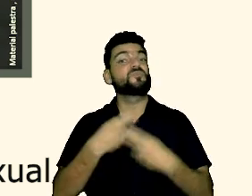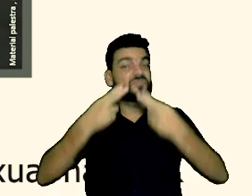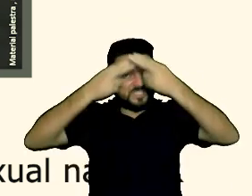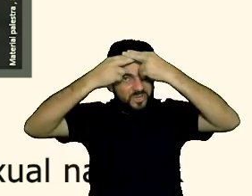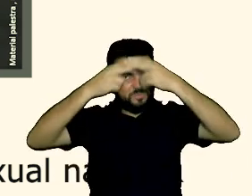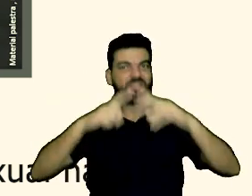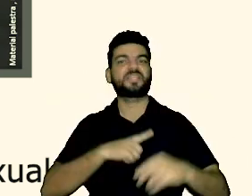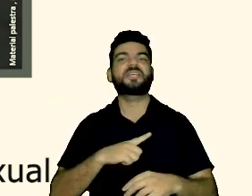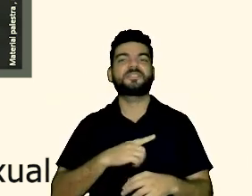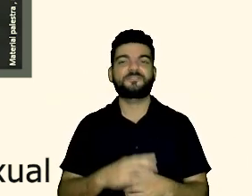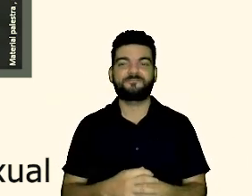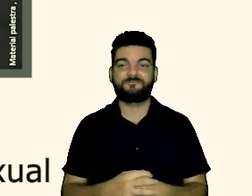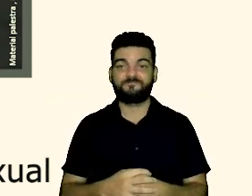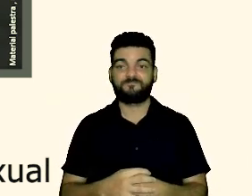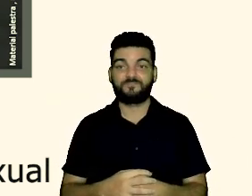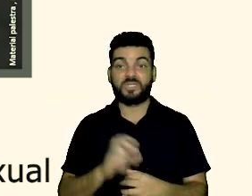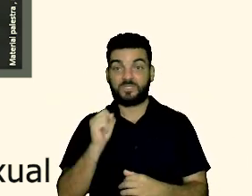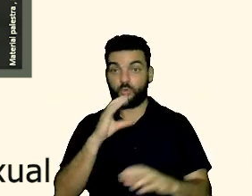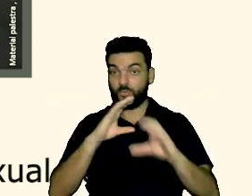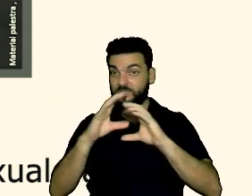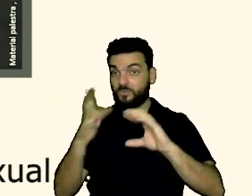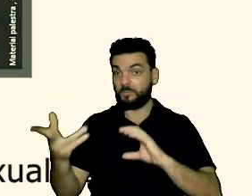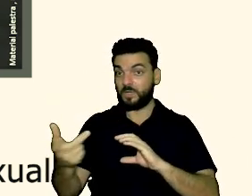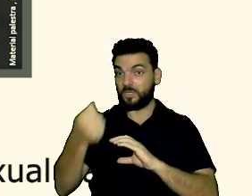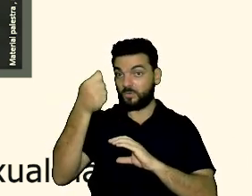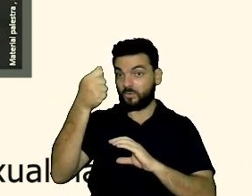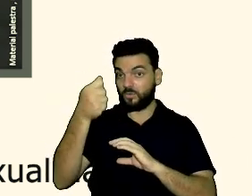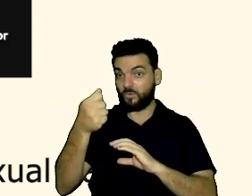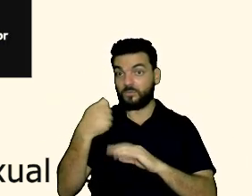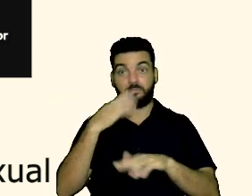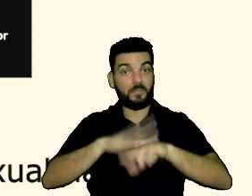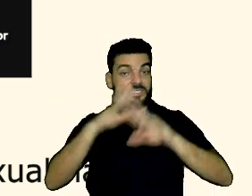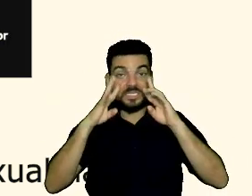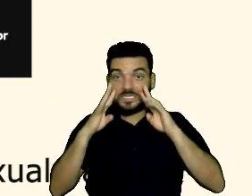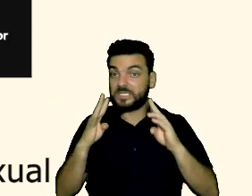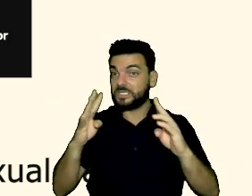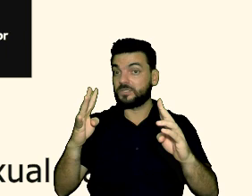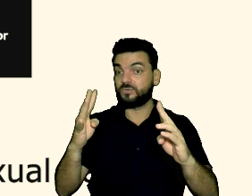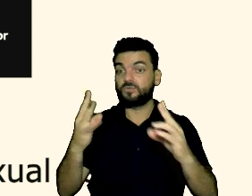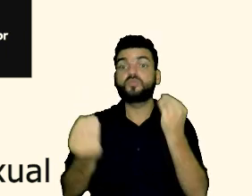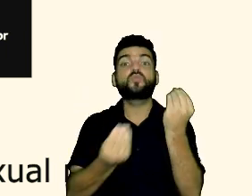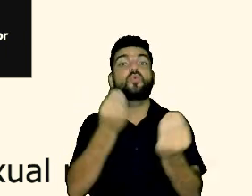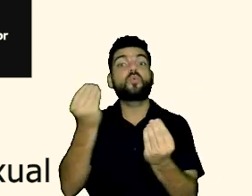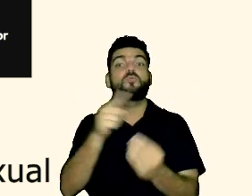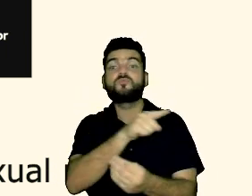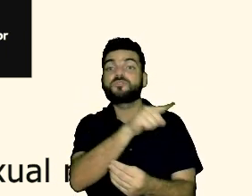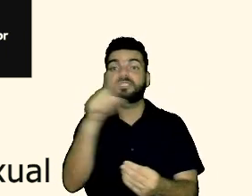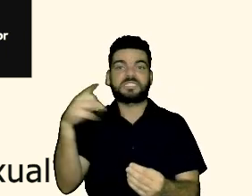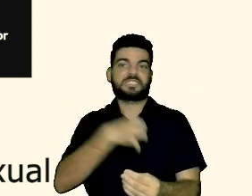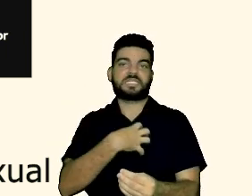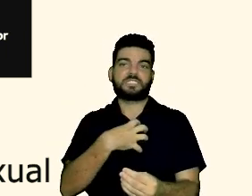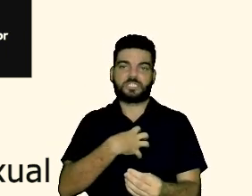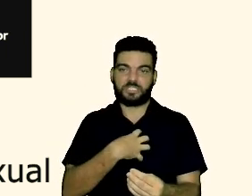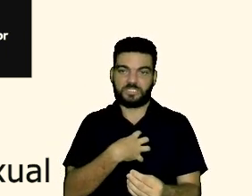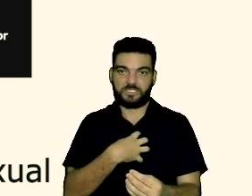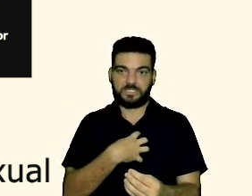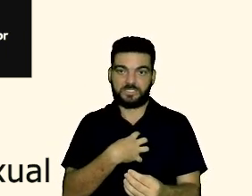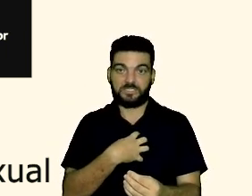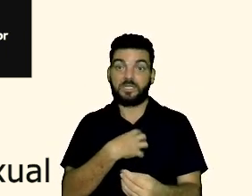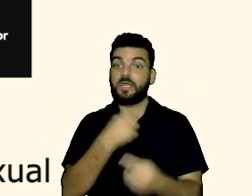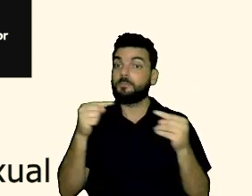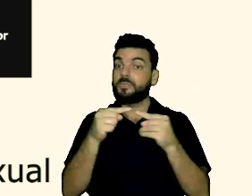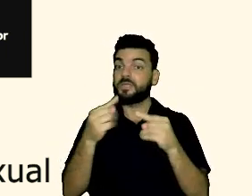mais atenta no impacto que a minha comunicação tem na vida das pessoas, pode ser que eu continue, né,